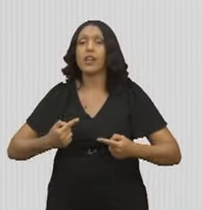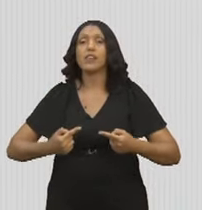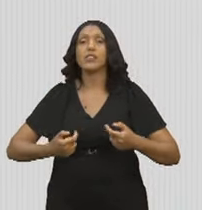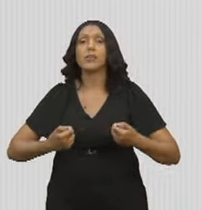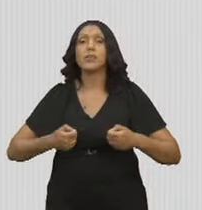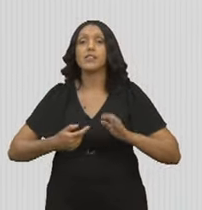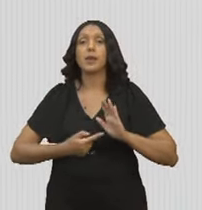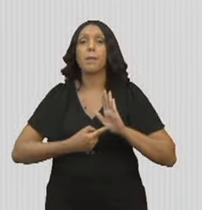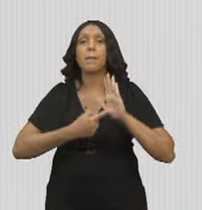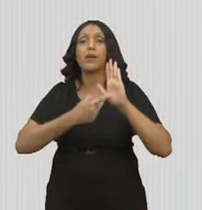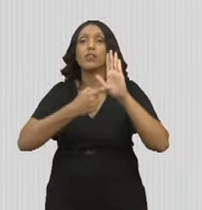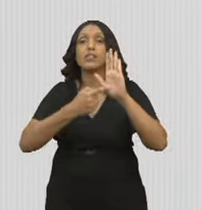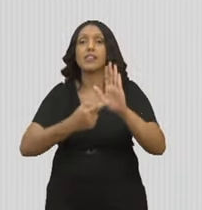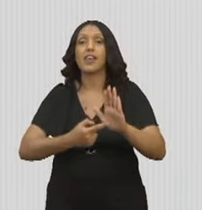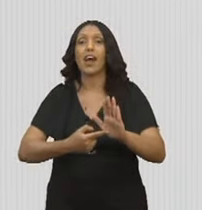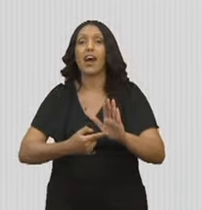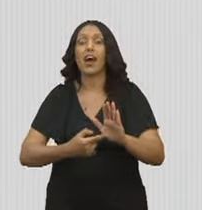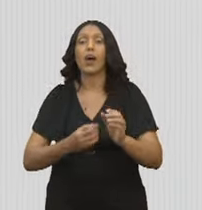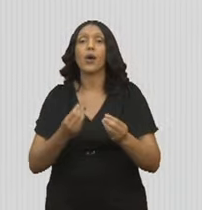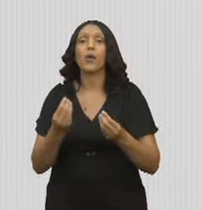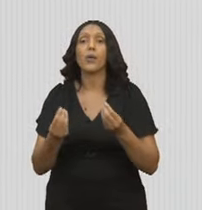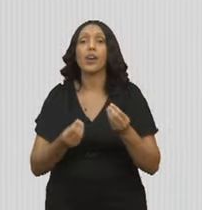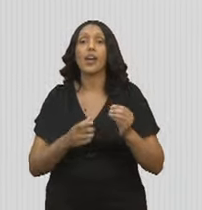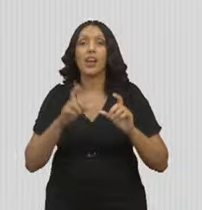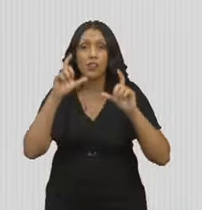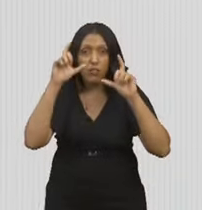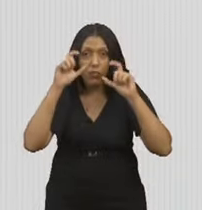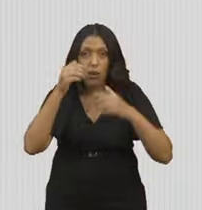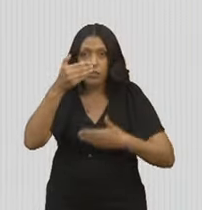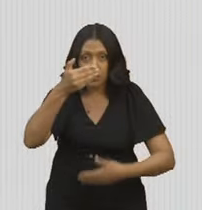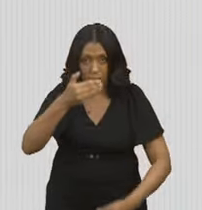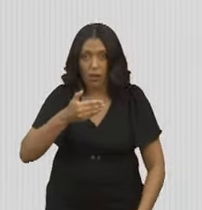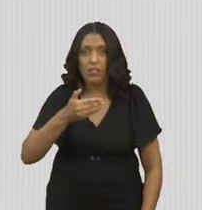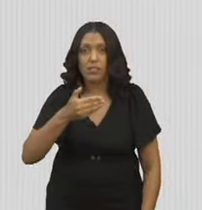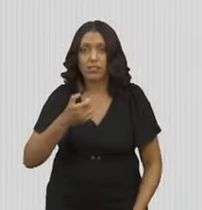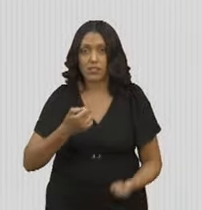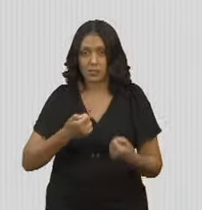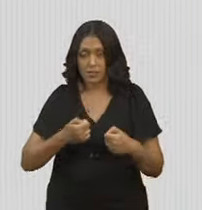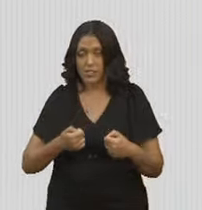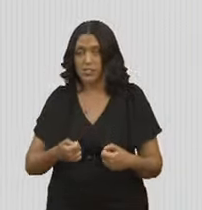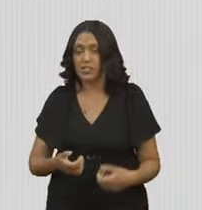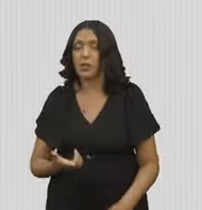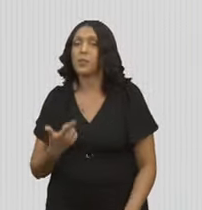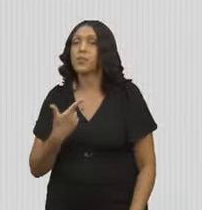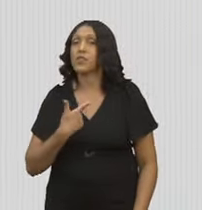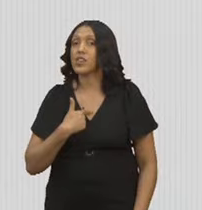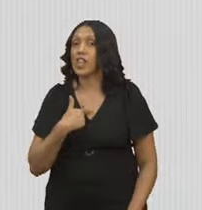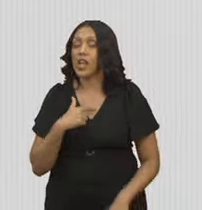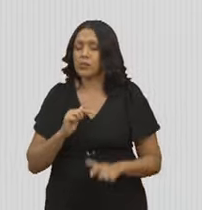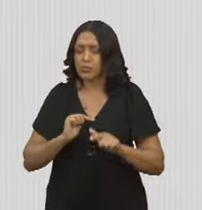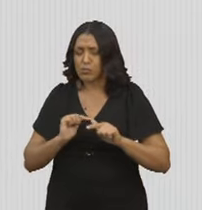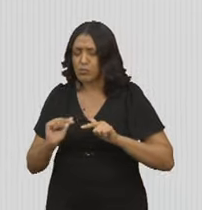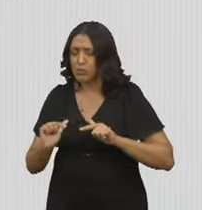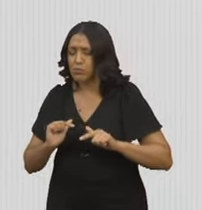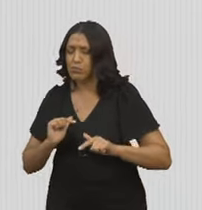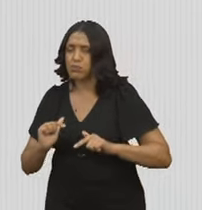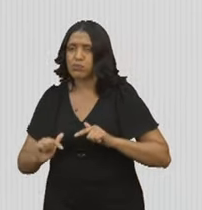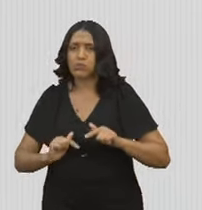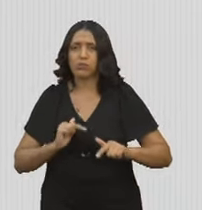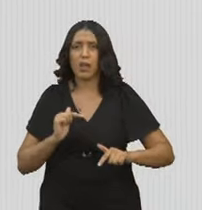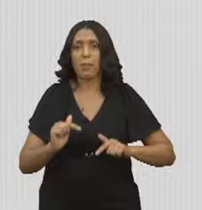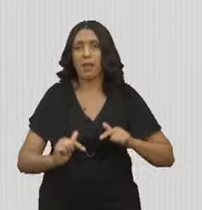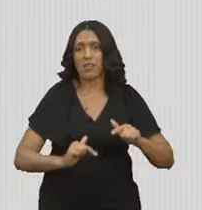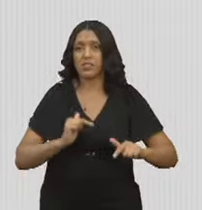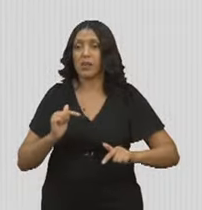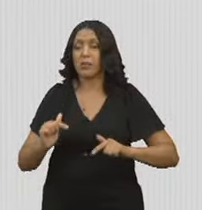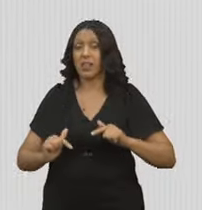trabalhos que a gente faz. Eu sempre digo aqui que a gente está trabalhando para produzir um dashboard que a gente vai disponibilizar para a população. Para você que não está familiarizado